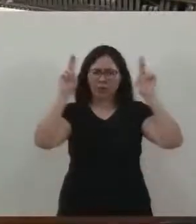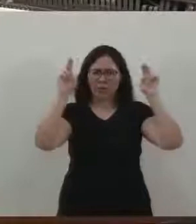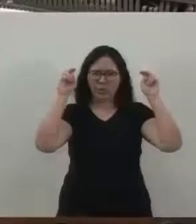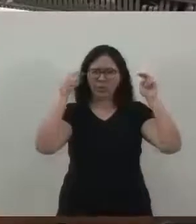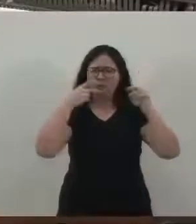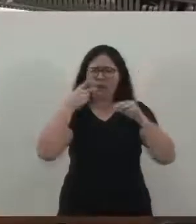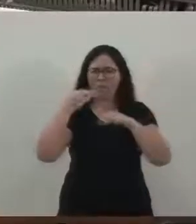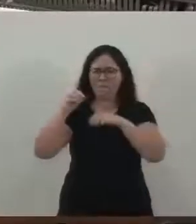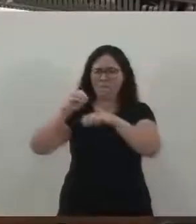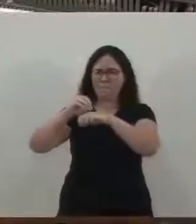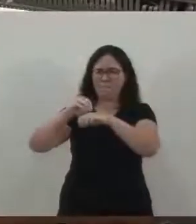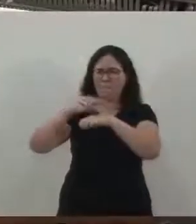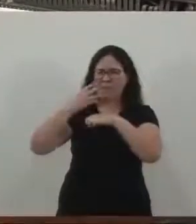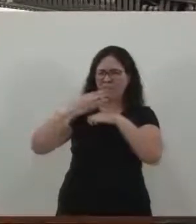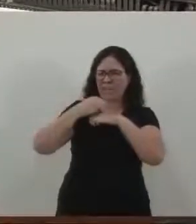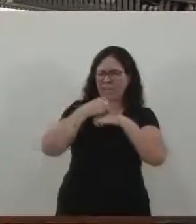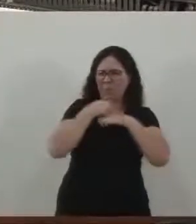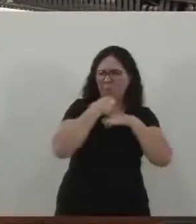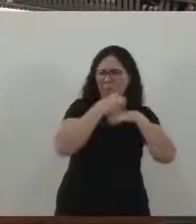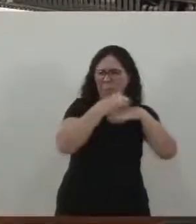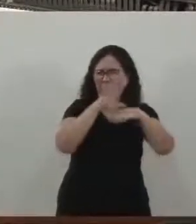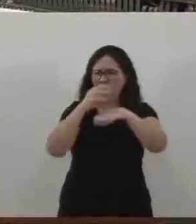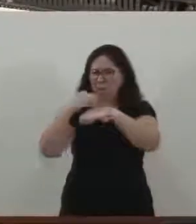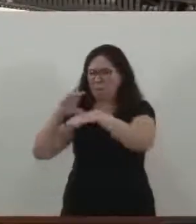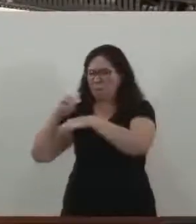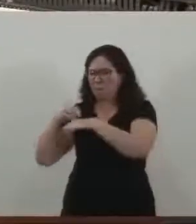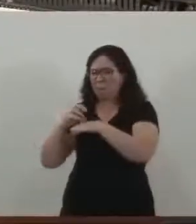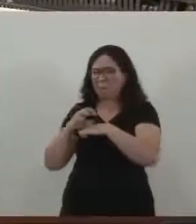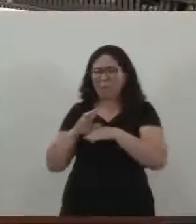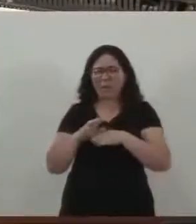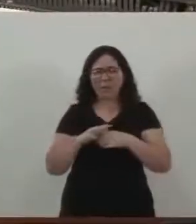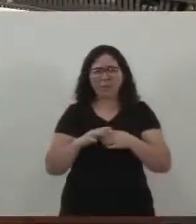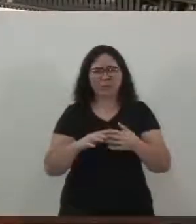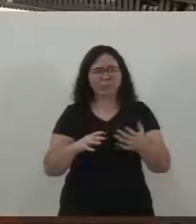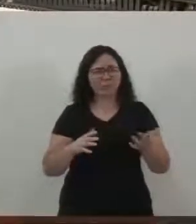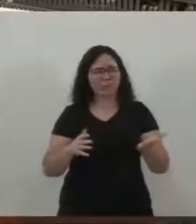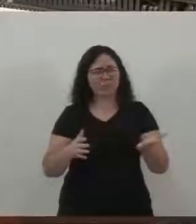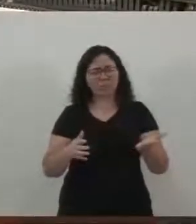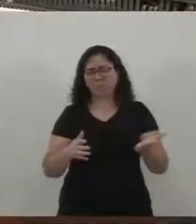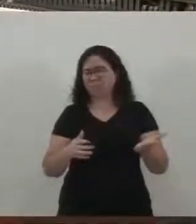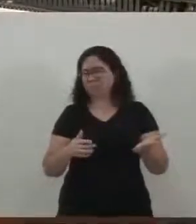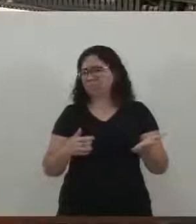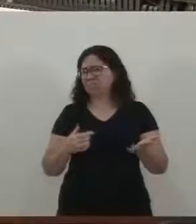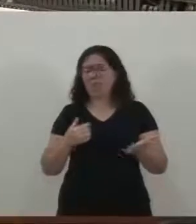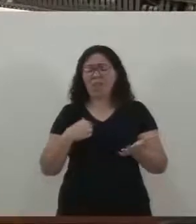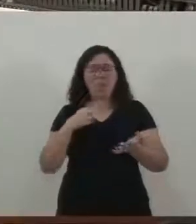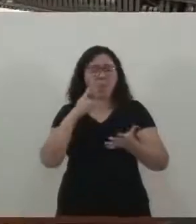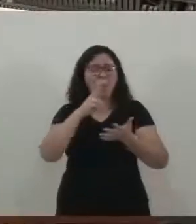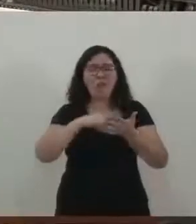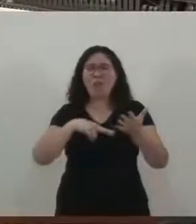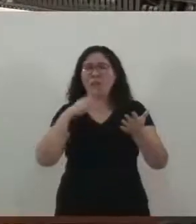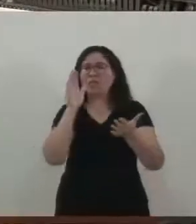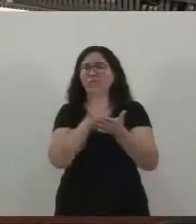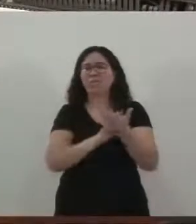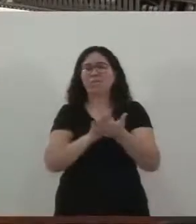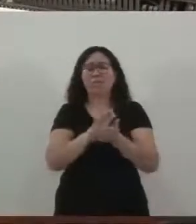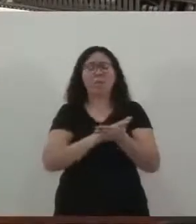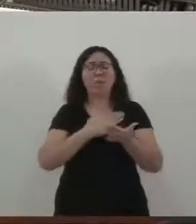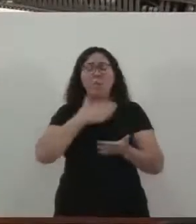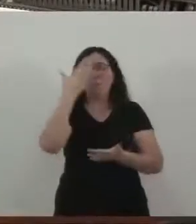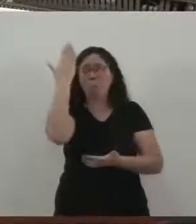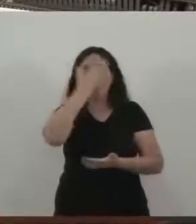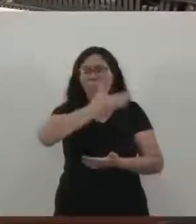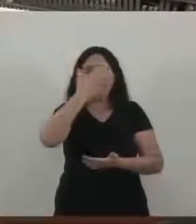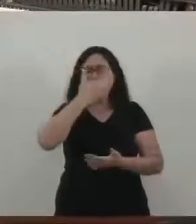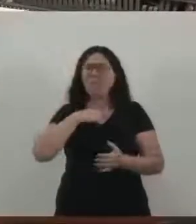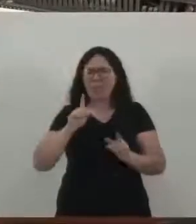transmissão de mensagens que vieram, né, de um para com o outro aí, isso eu nem li, eu nem leio. Até em grupos